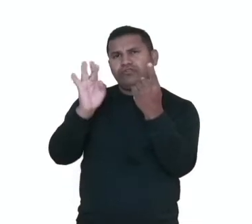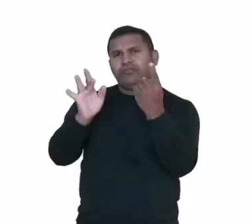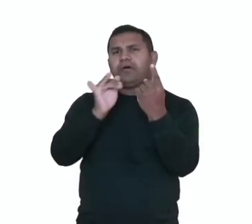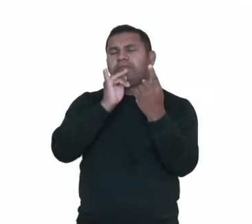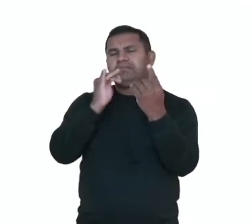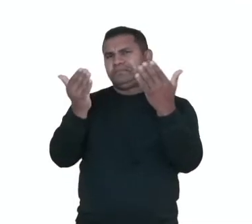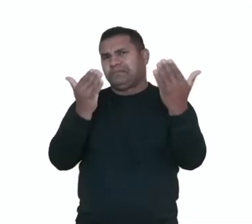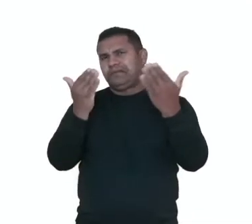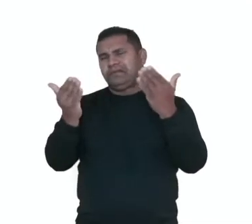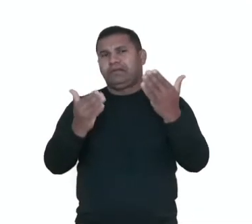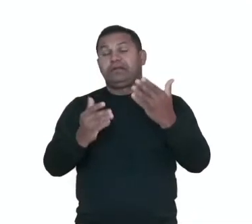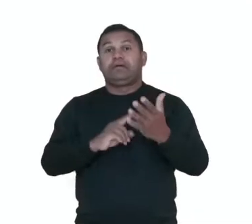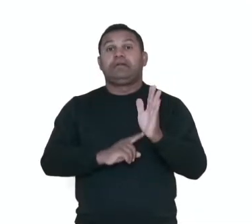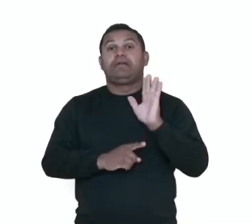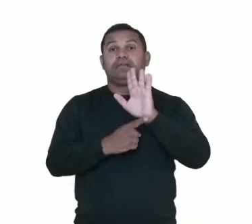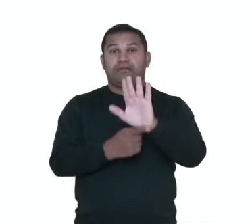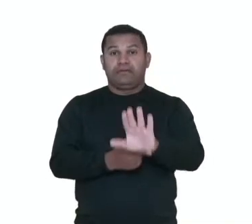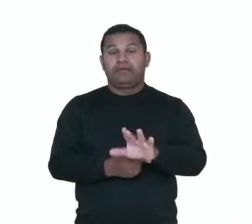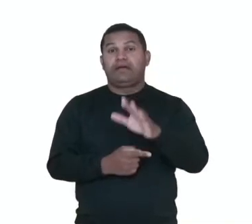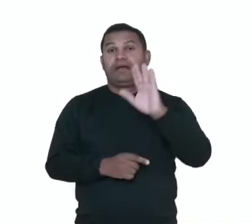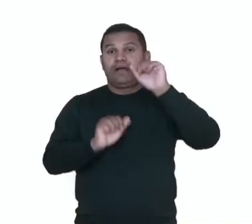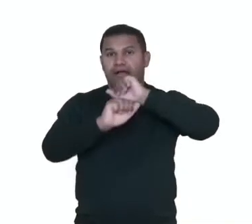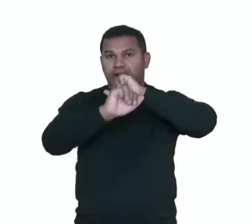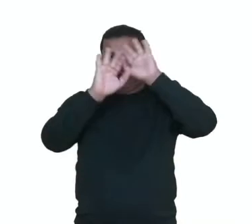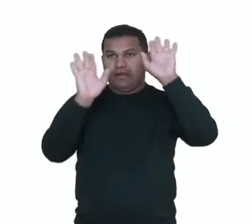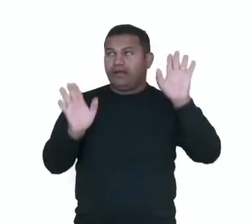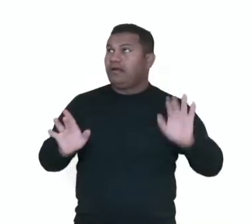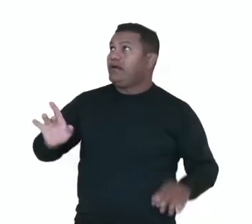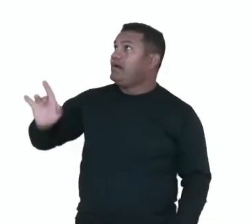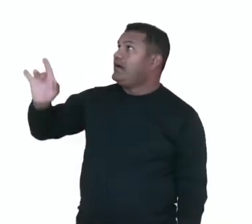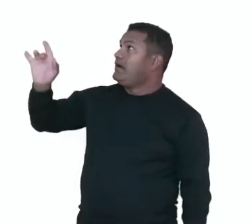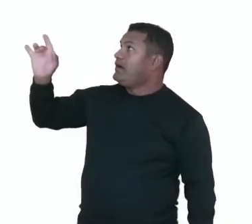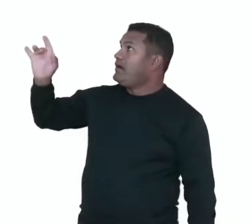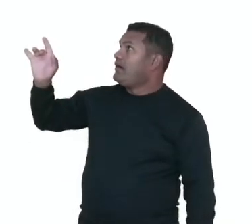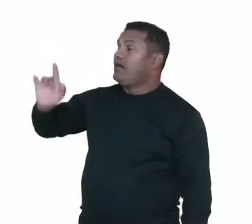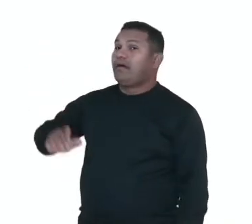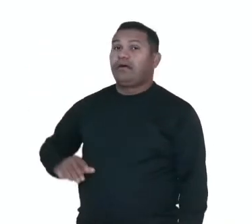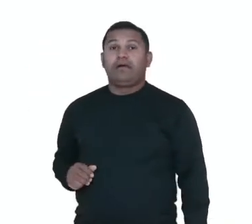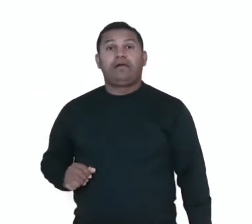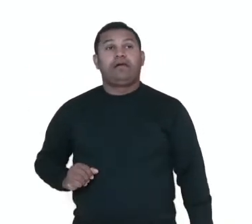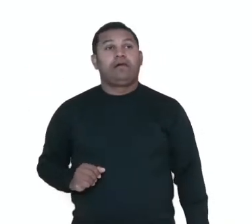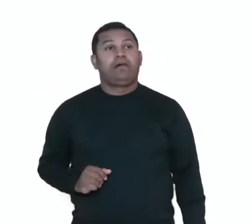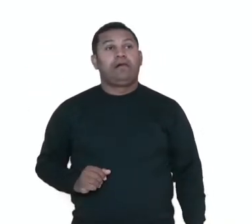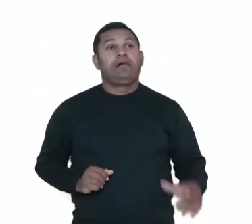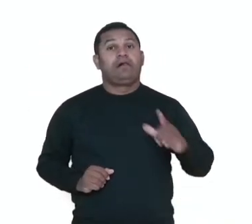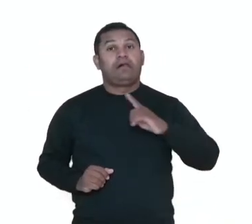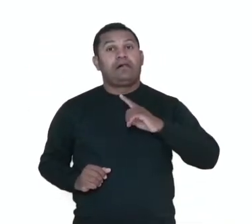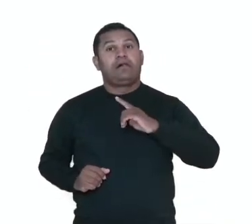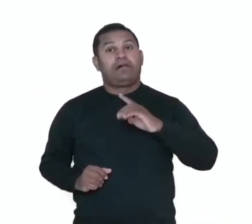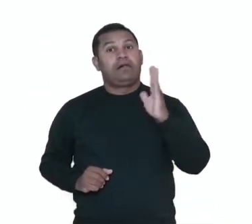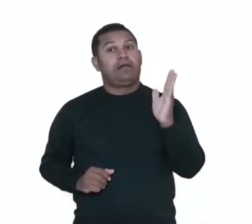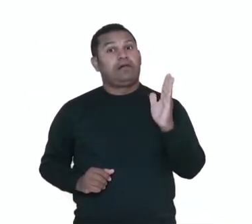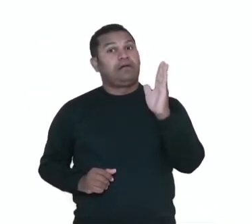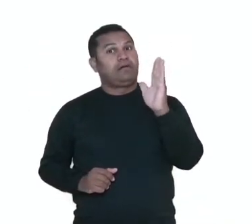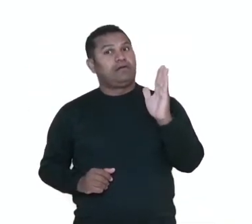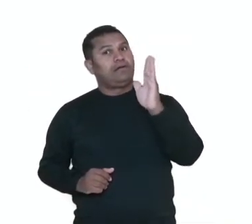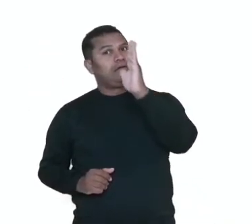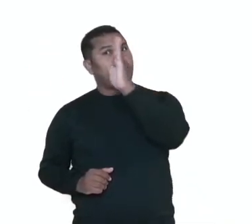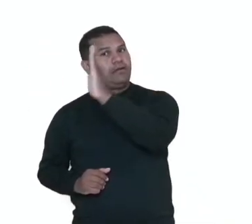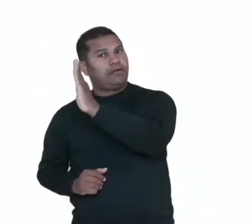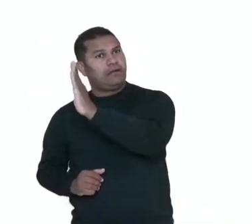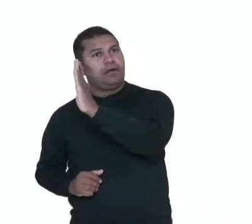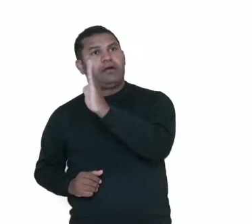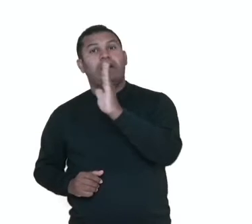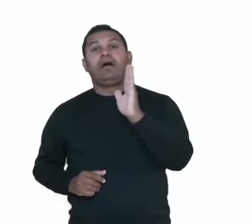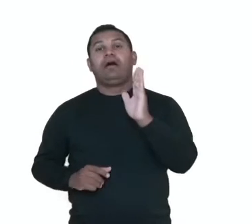uma pirâmide etária padrão, mostrando então o lado das mulheres, que é o lado direito do gráfico,